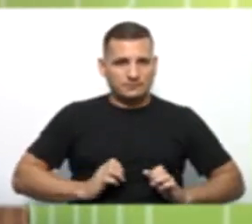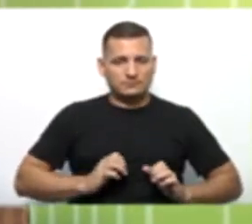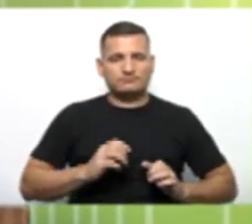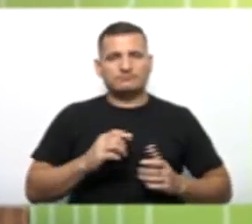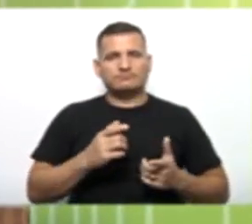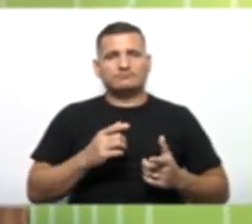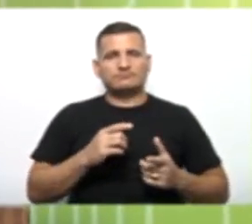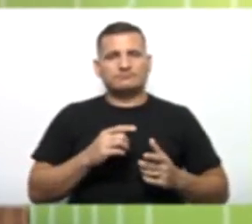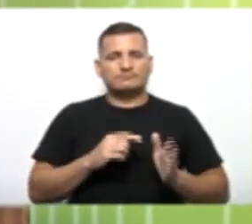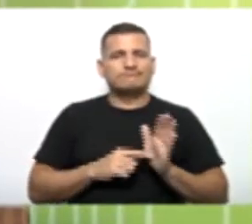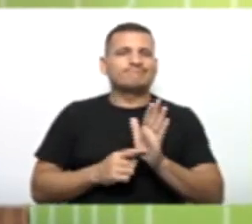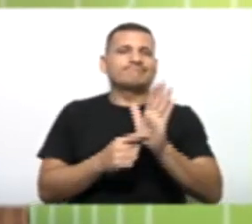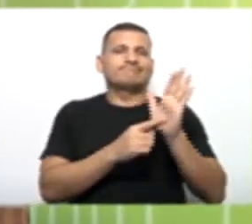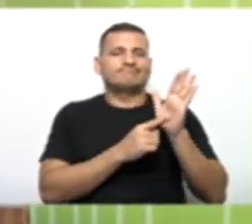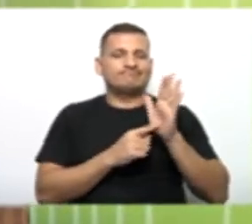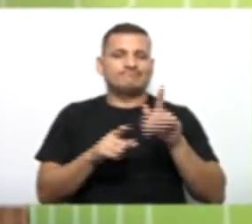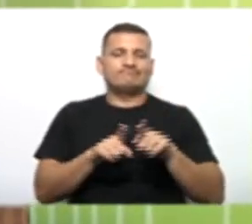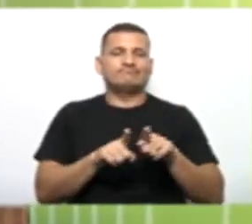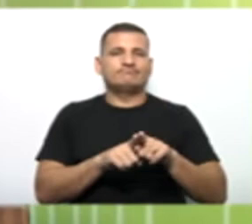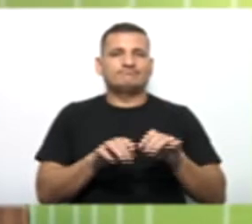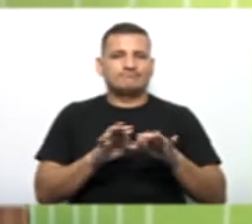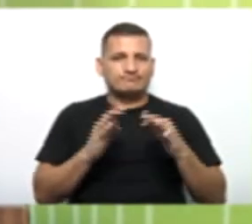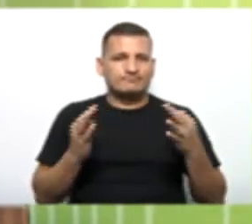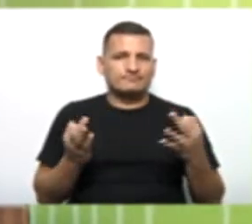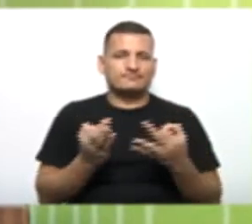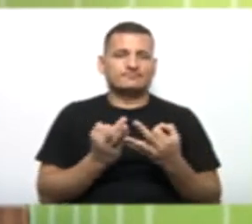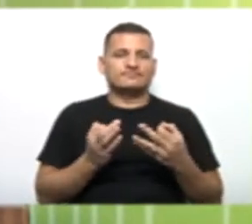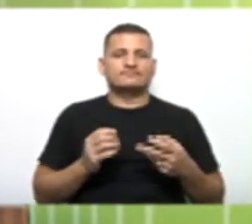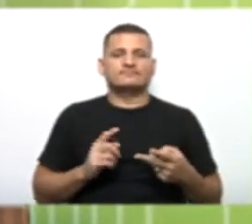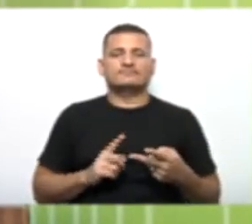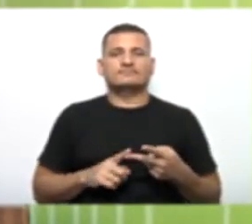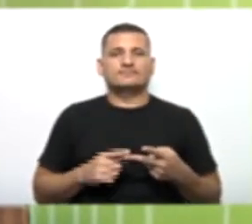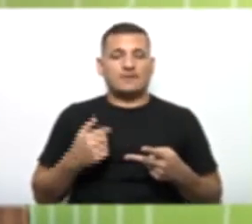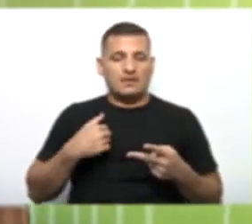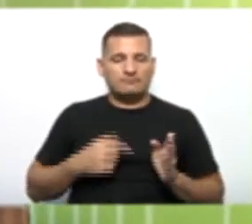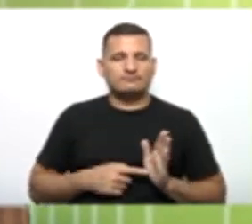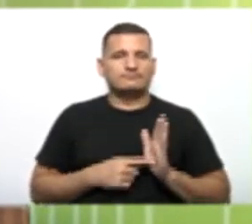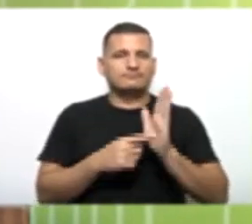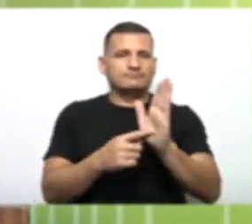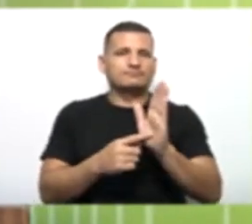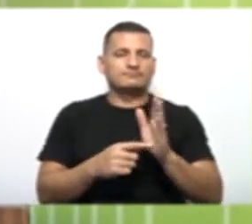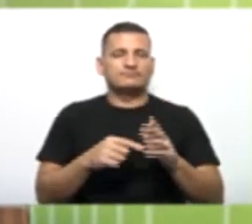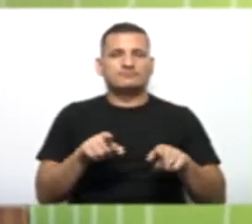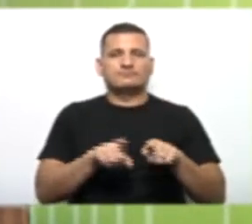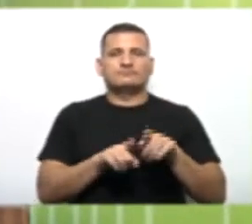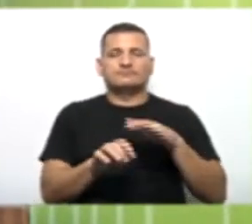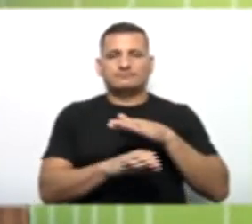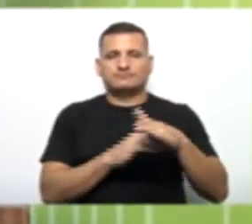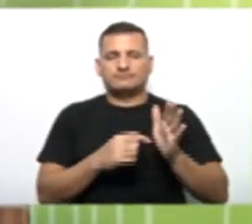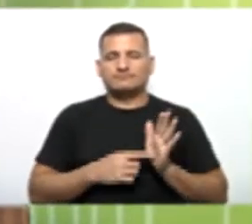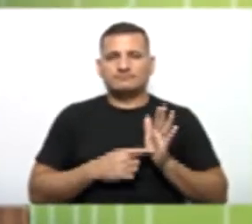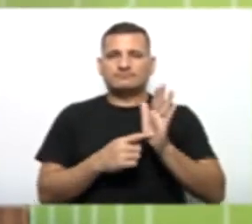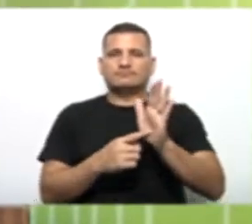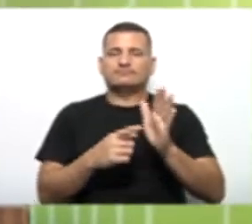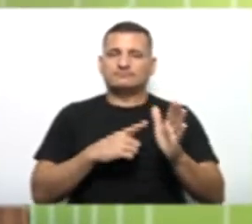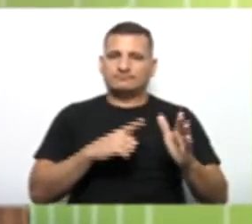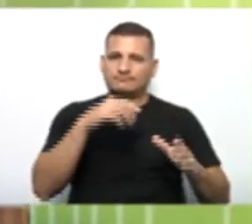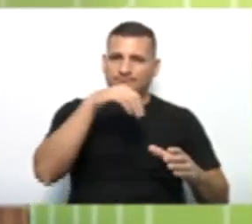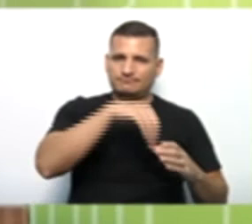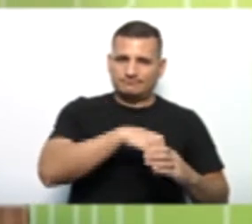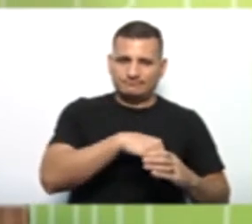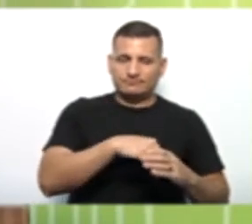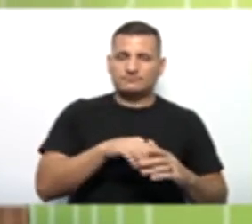estou expondo não somente a minha família eu não estou apenas me respondeu estou expondo a instituição da qual eu faço parte